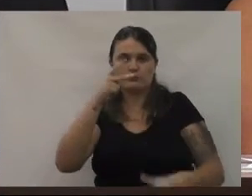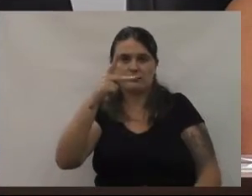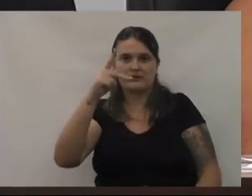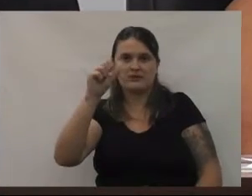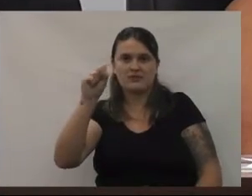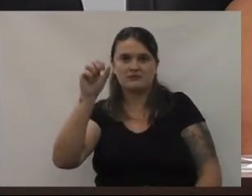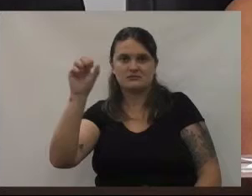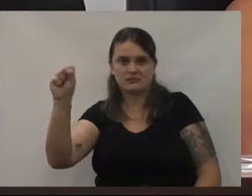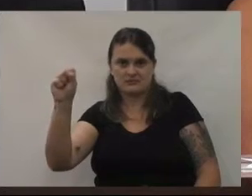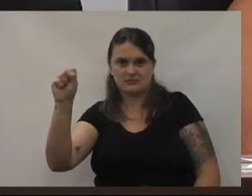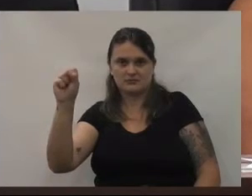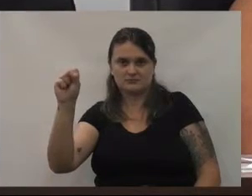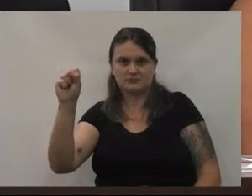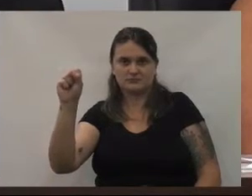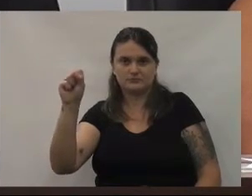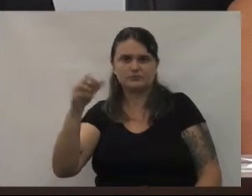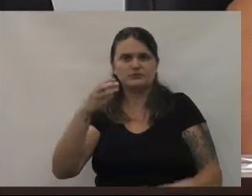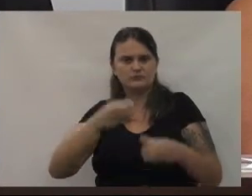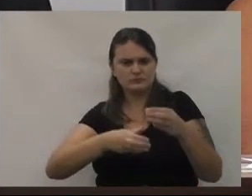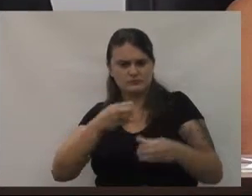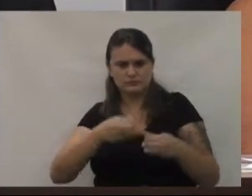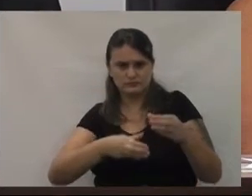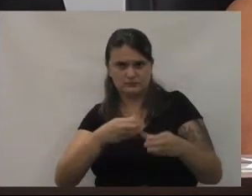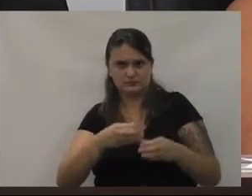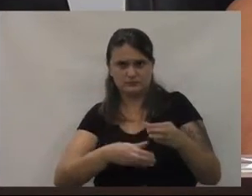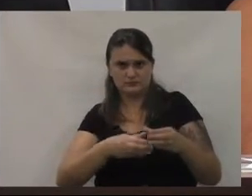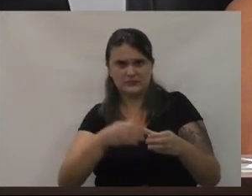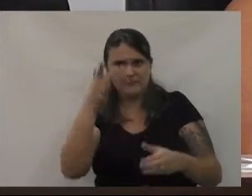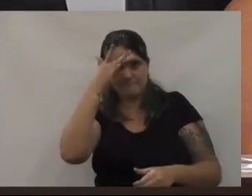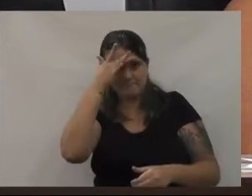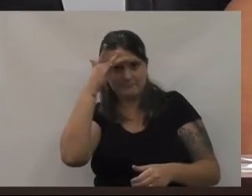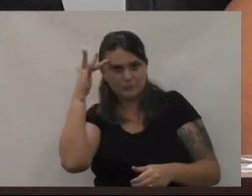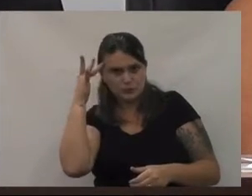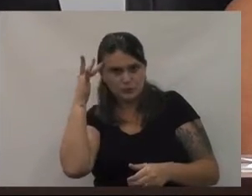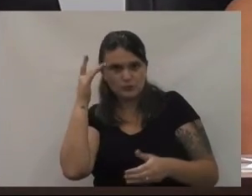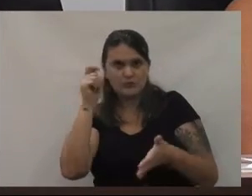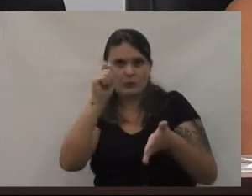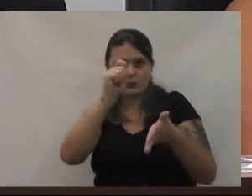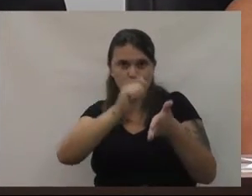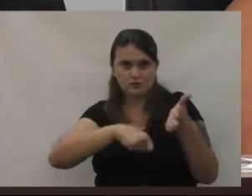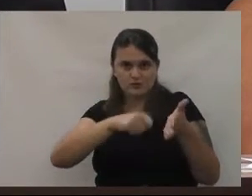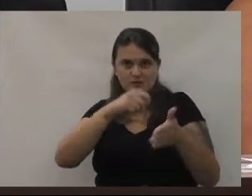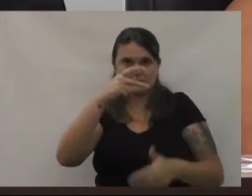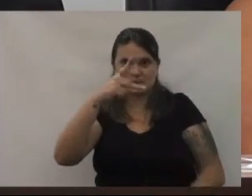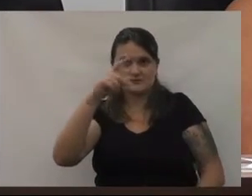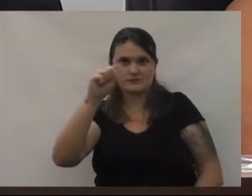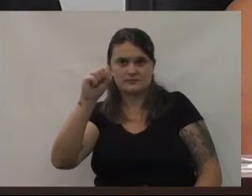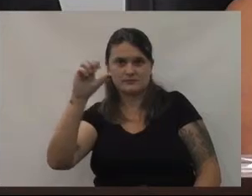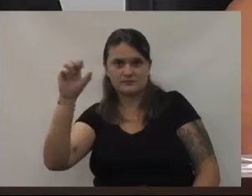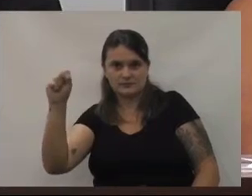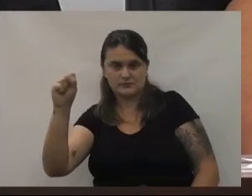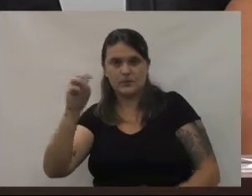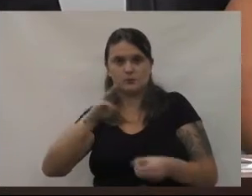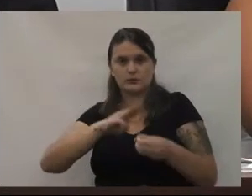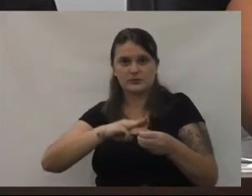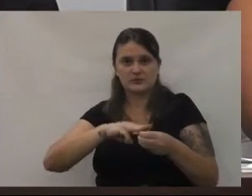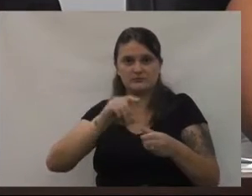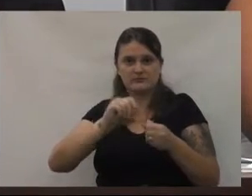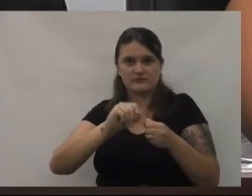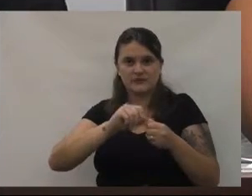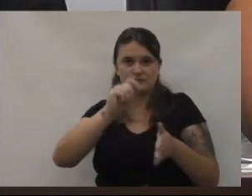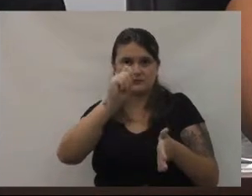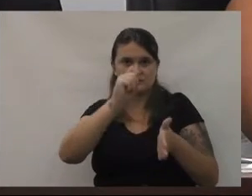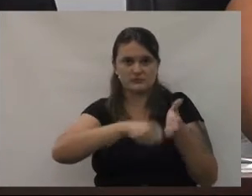Ou seja, o concursado, a pessoa que vem ser contratada através do PSS, o município vai fazer esse contrato